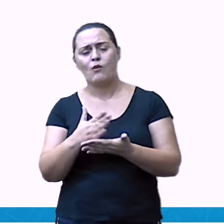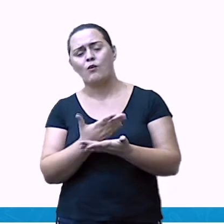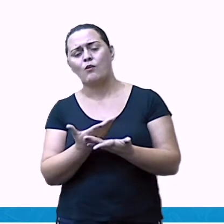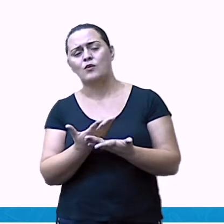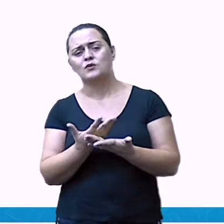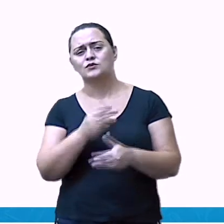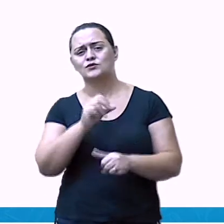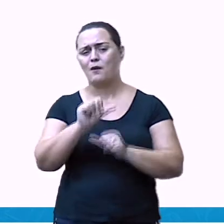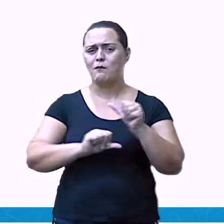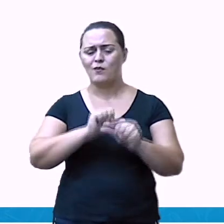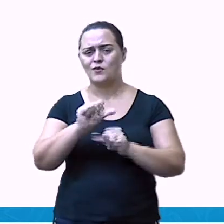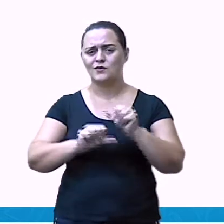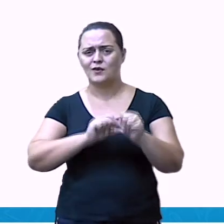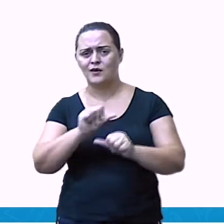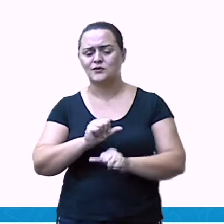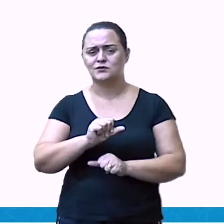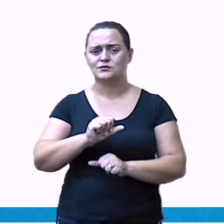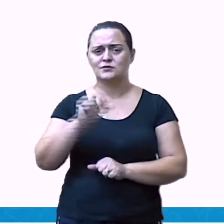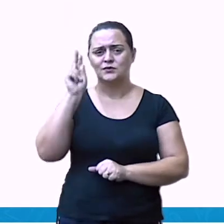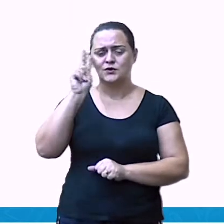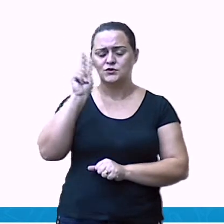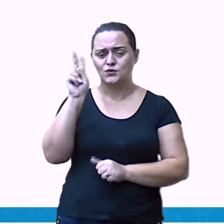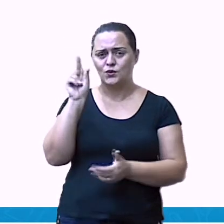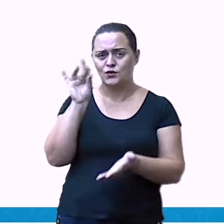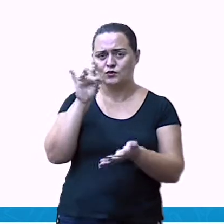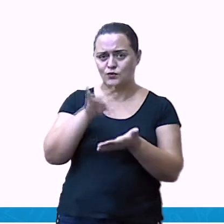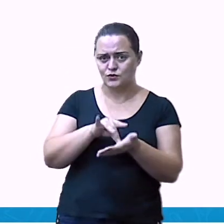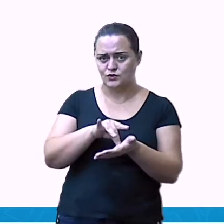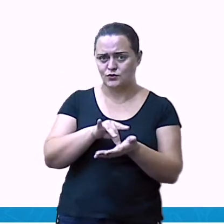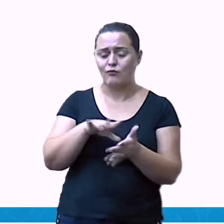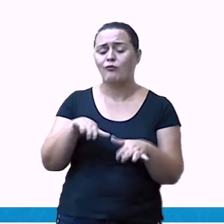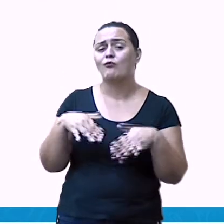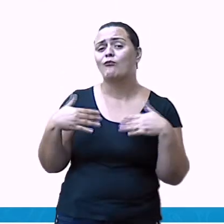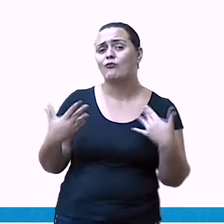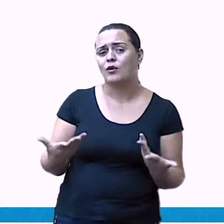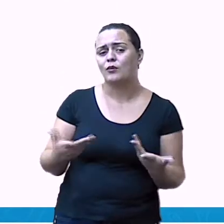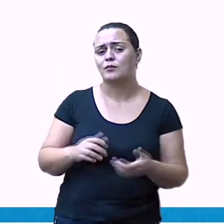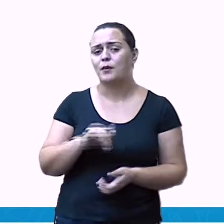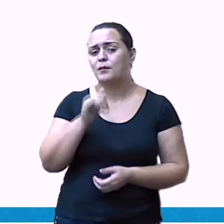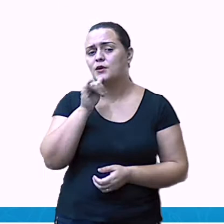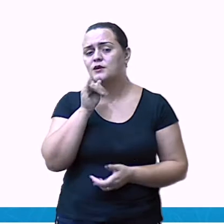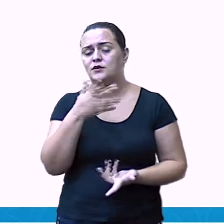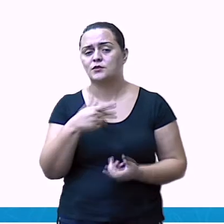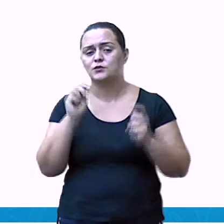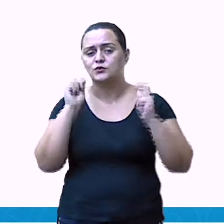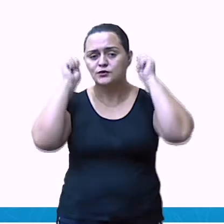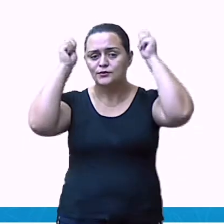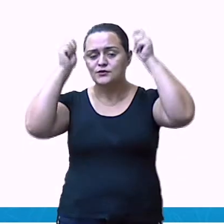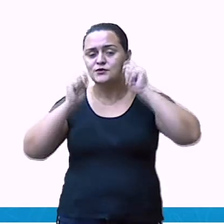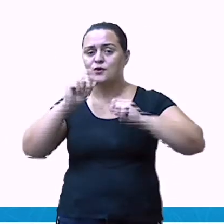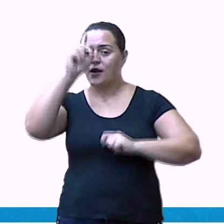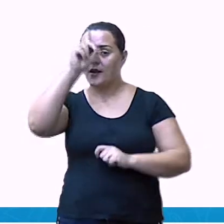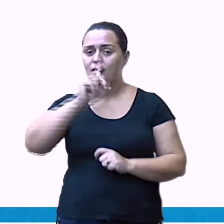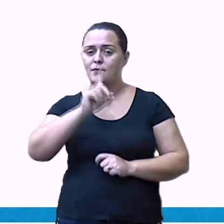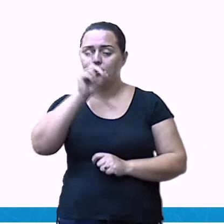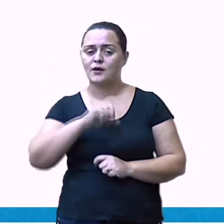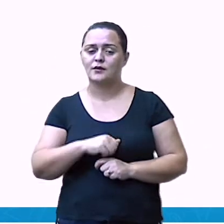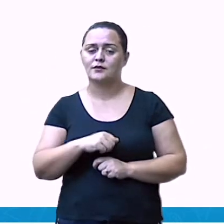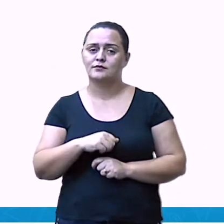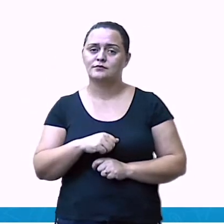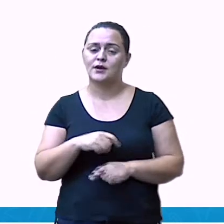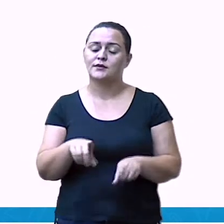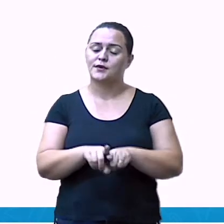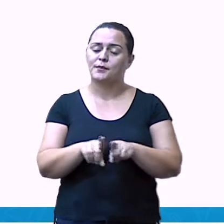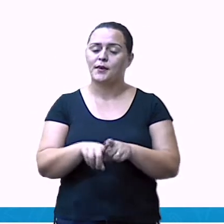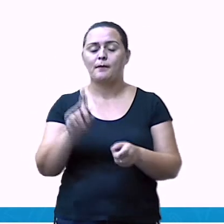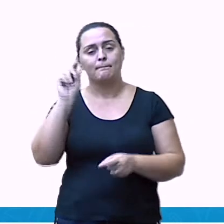original. Quais são eles? Então vamos ver alguns aqui. Chapeuzinho amarelo, mas também teve Chapeuzinho preto,